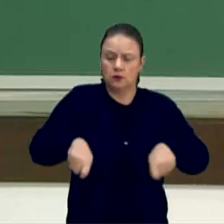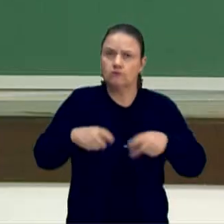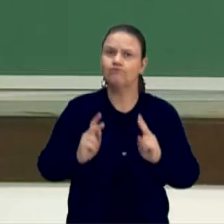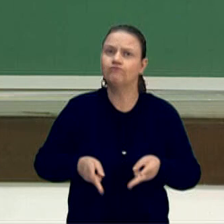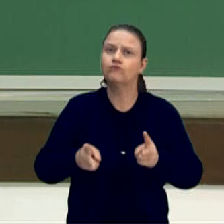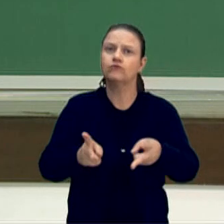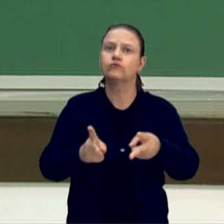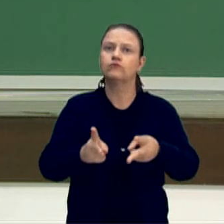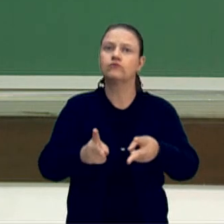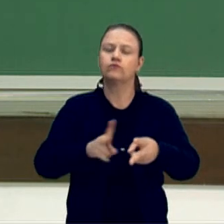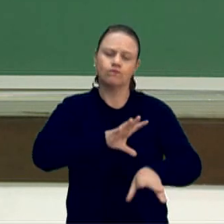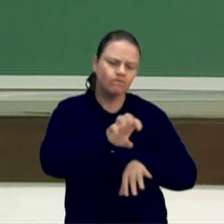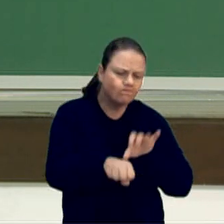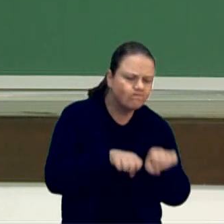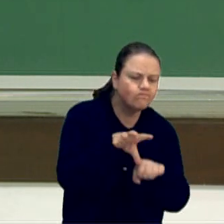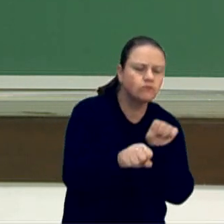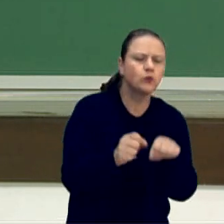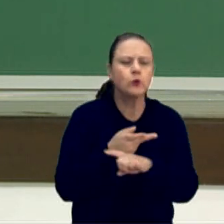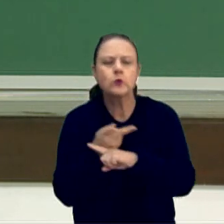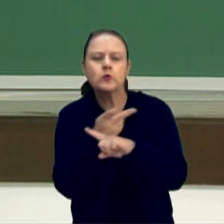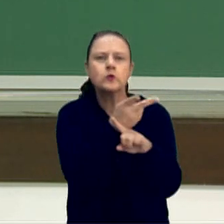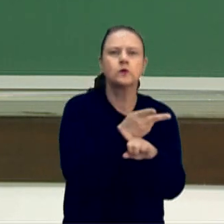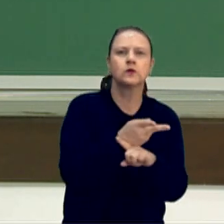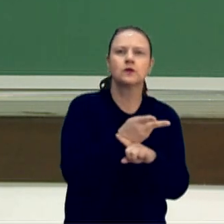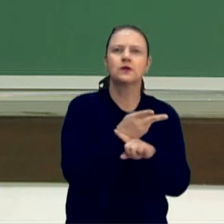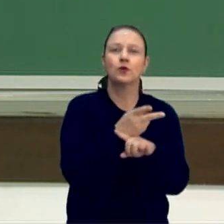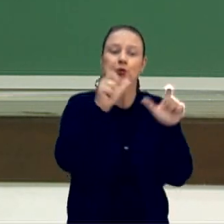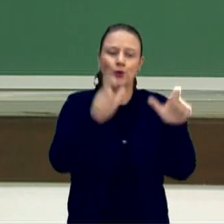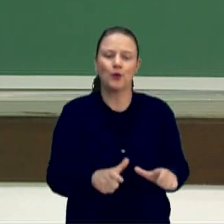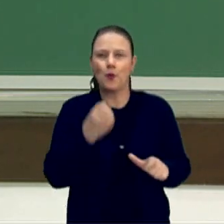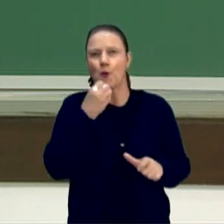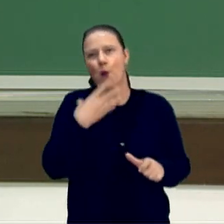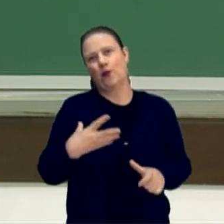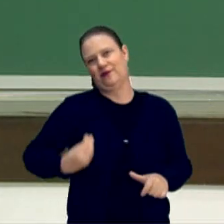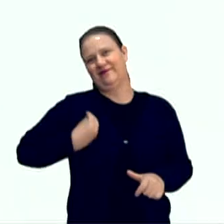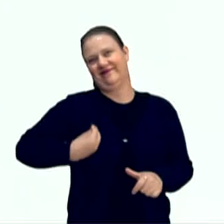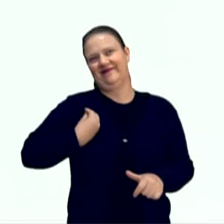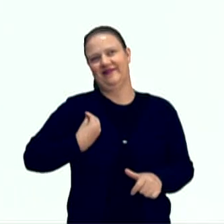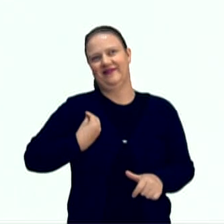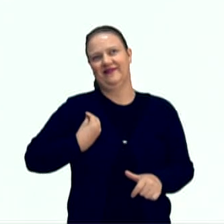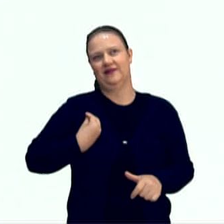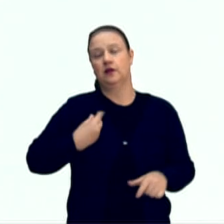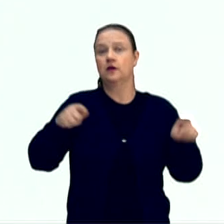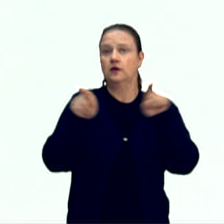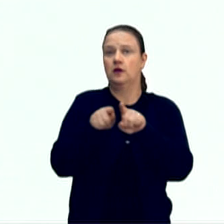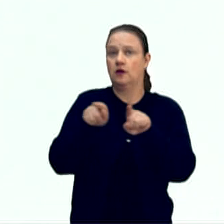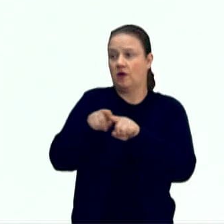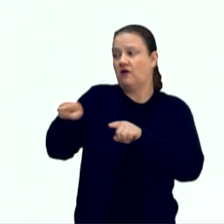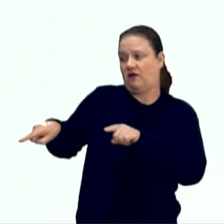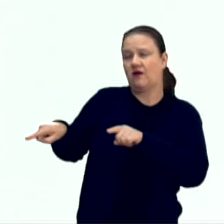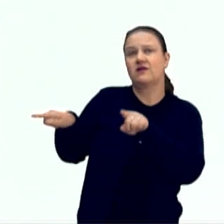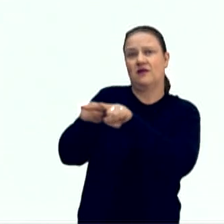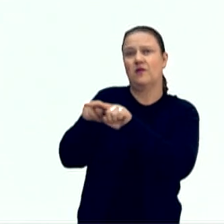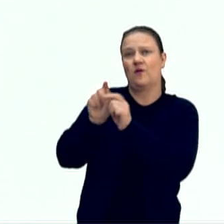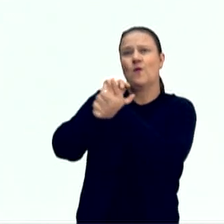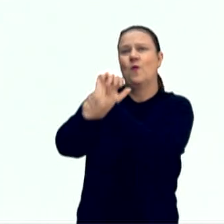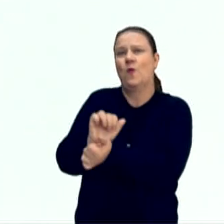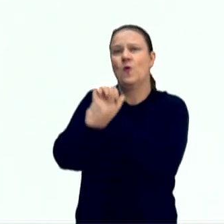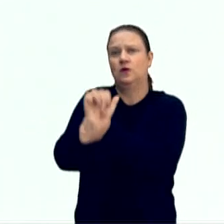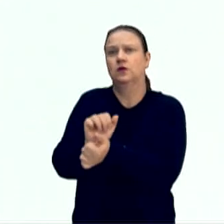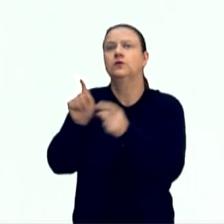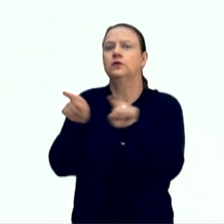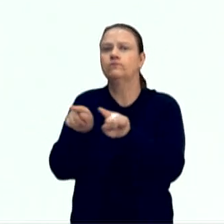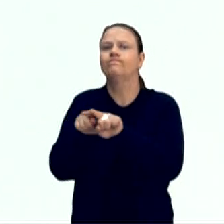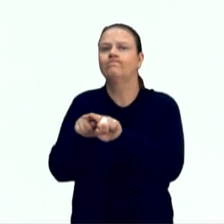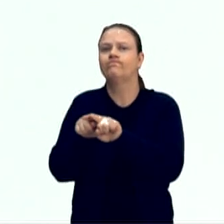de exploração. Aí sim, é o homem explorando o homem. É neste sentido, né? E